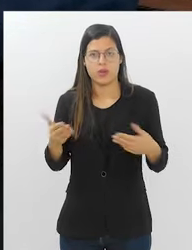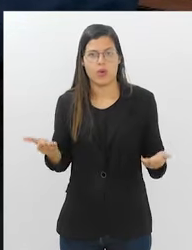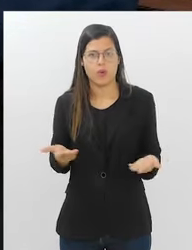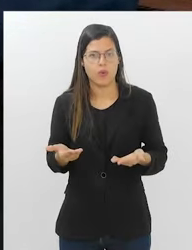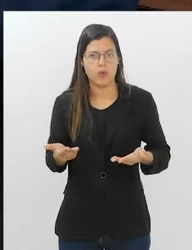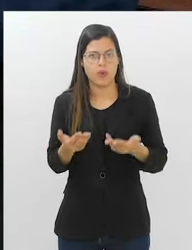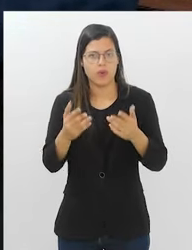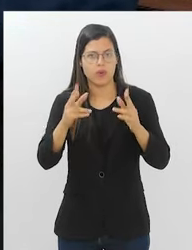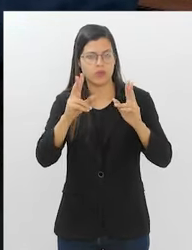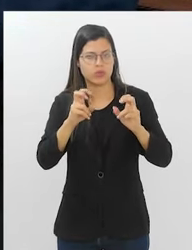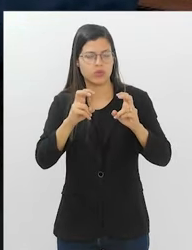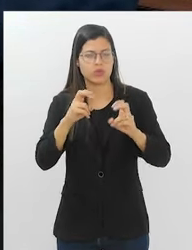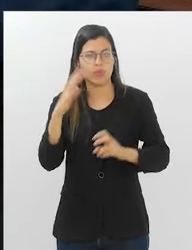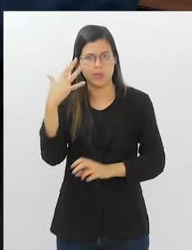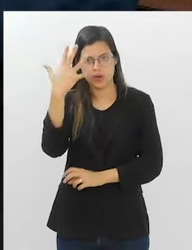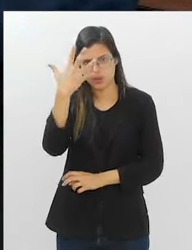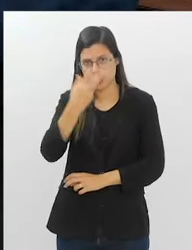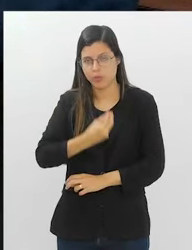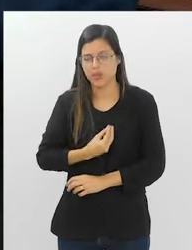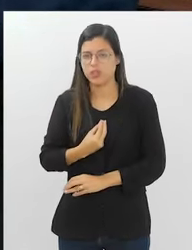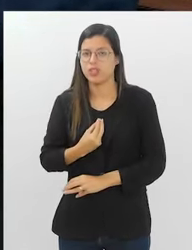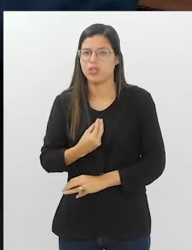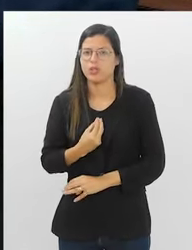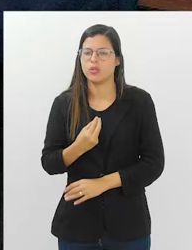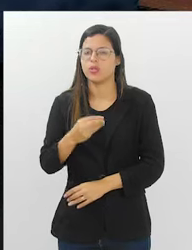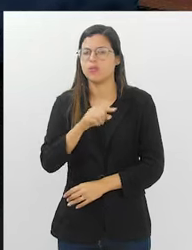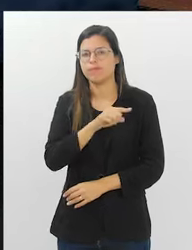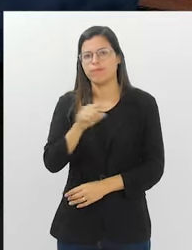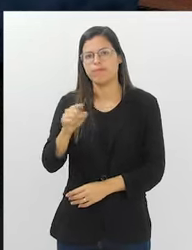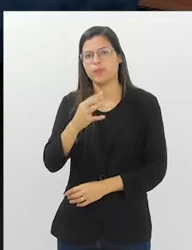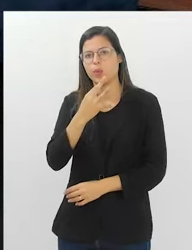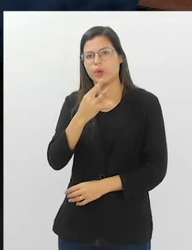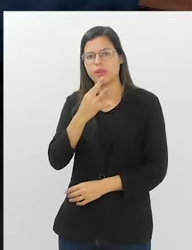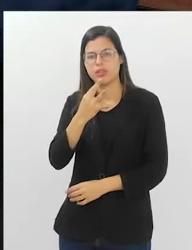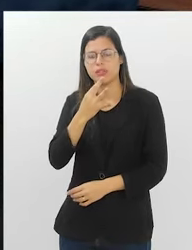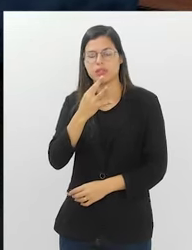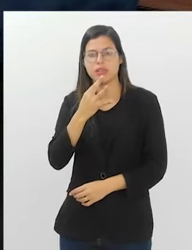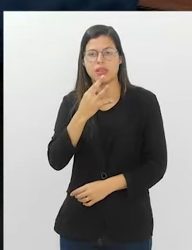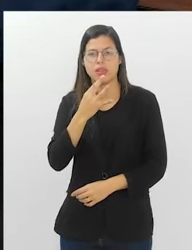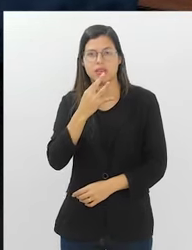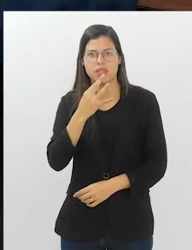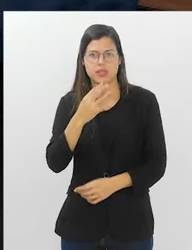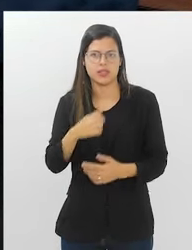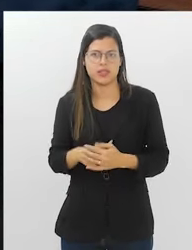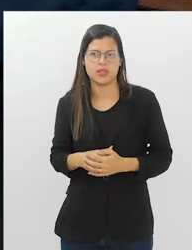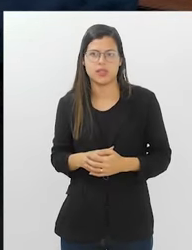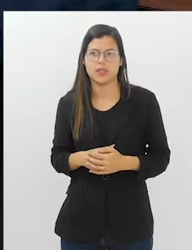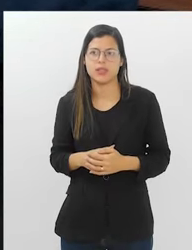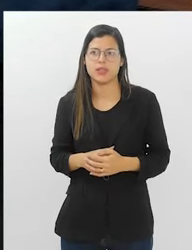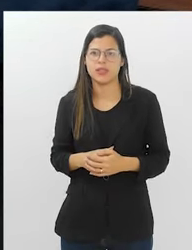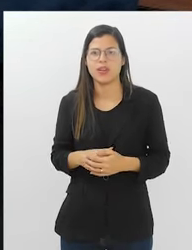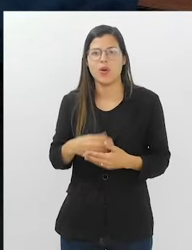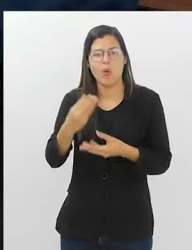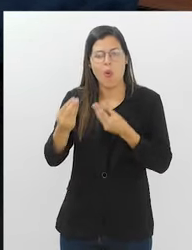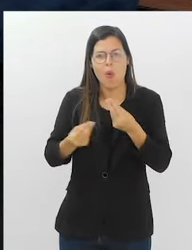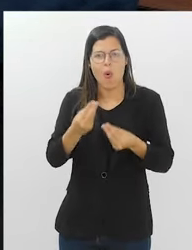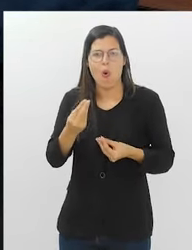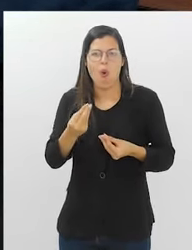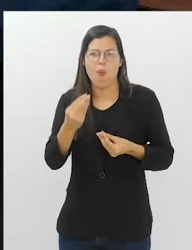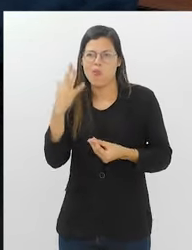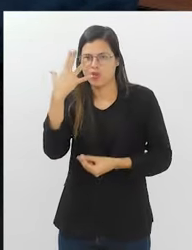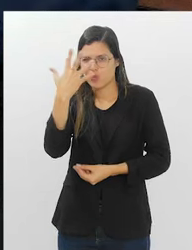um pouco sobre o Espiritismo, para que vocês conhecessem um pouco mais, né, do dia a dia do